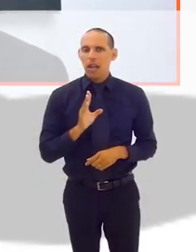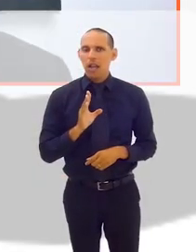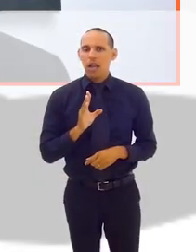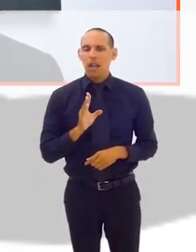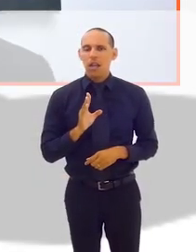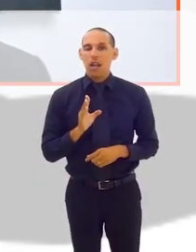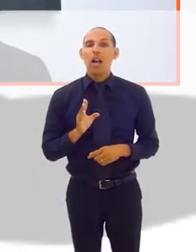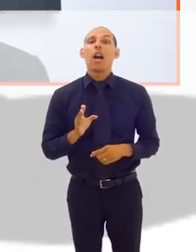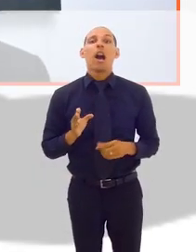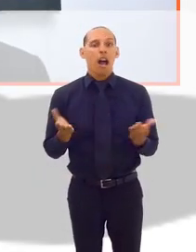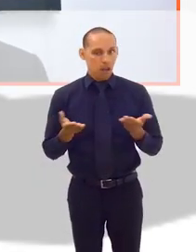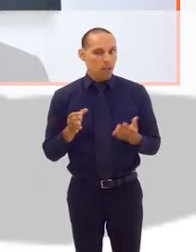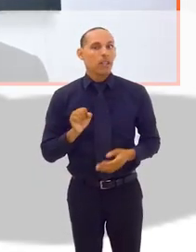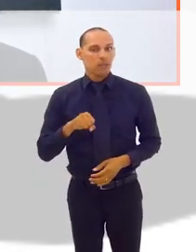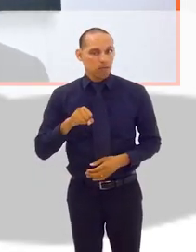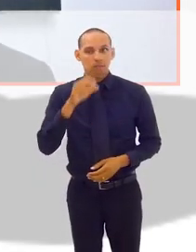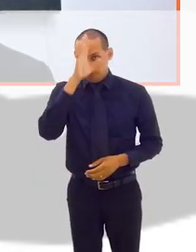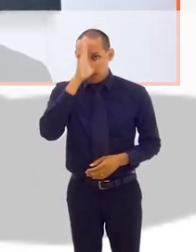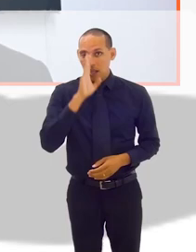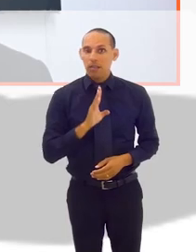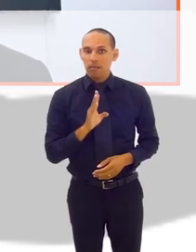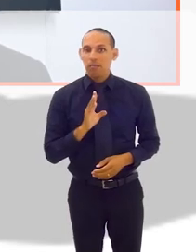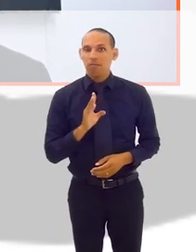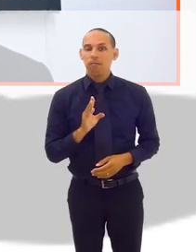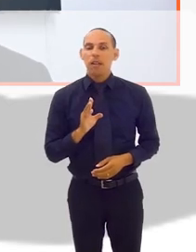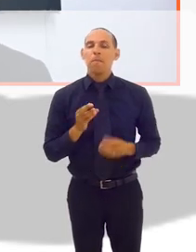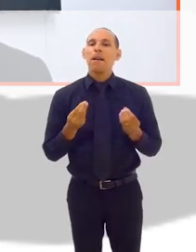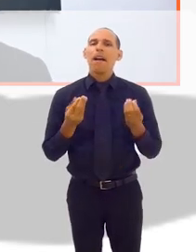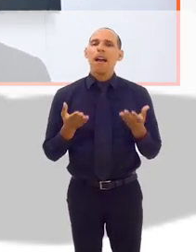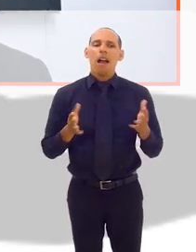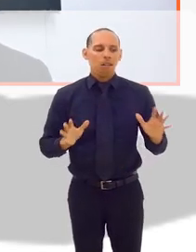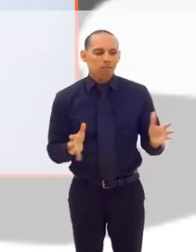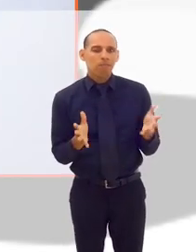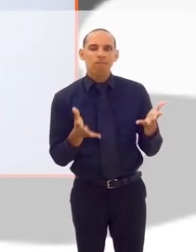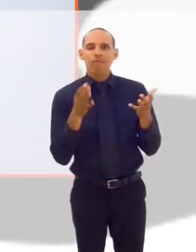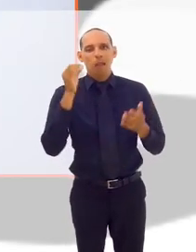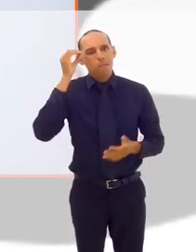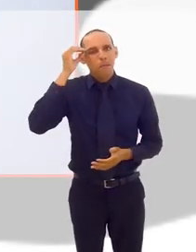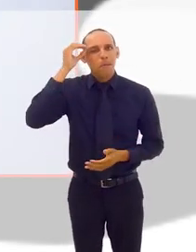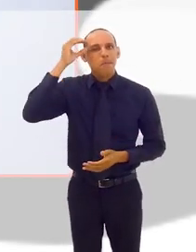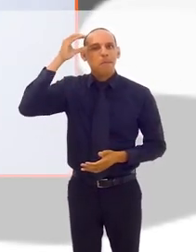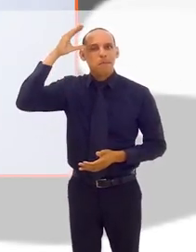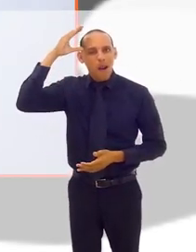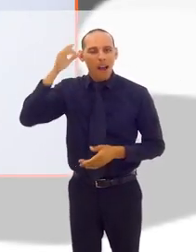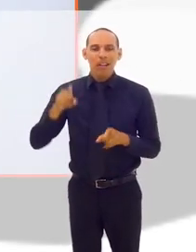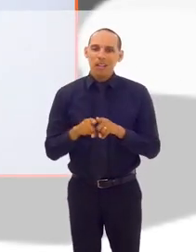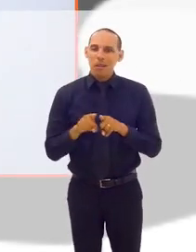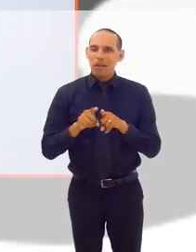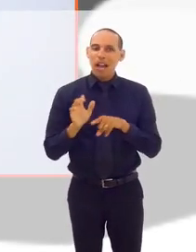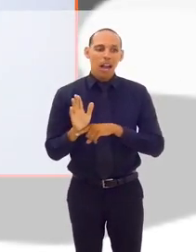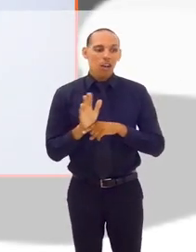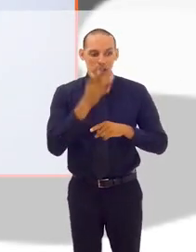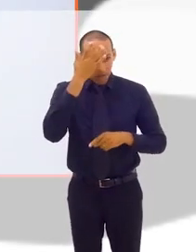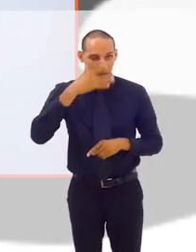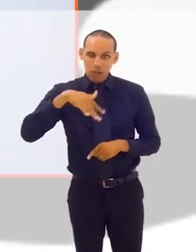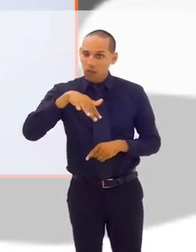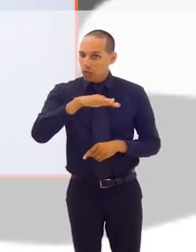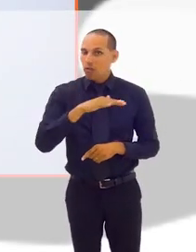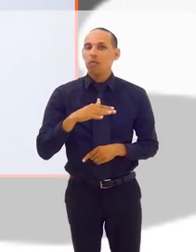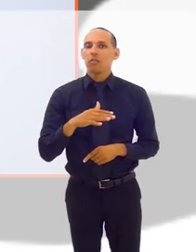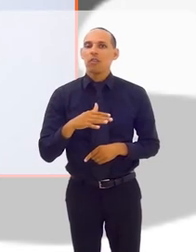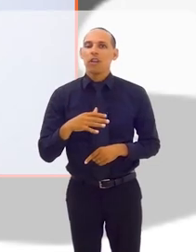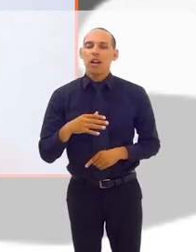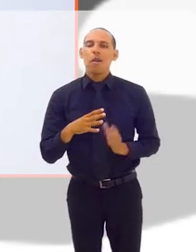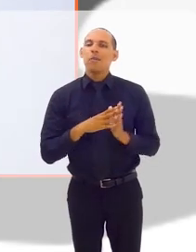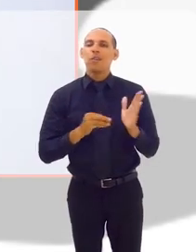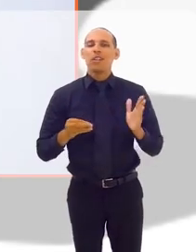Érico? No momento, sim, está sendo gratuito, com o objetivo de estimular o conhecimento, estimular as pessoas a